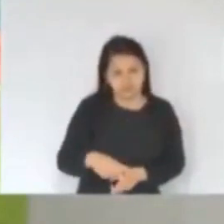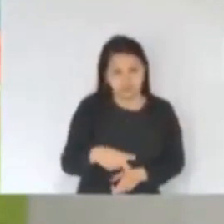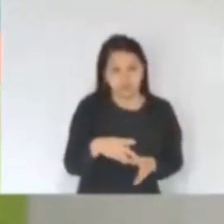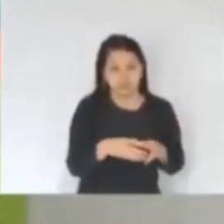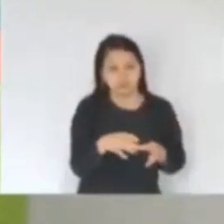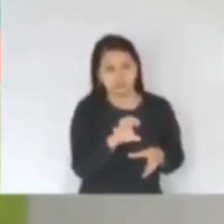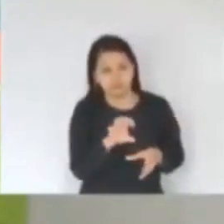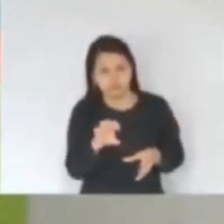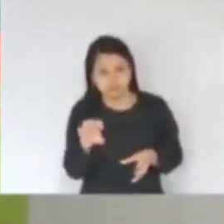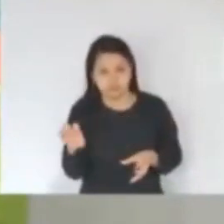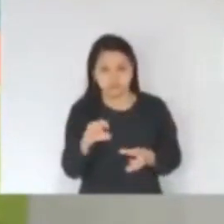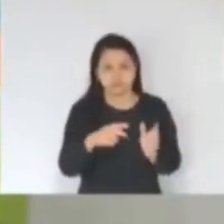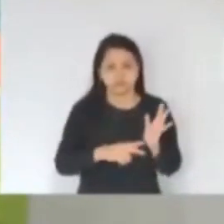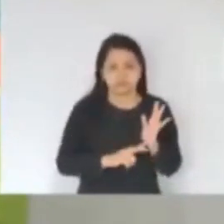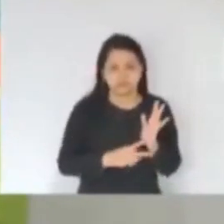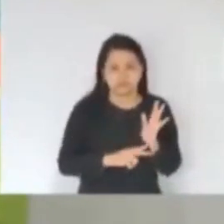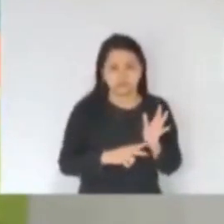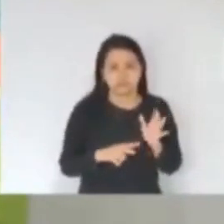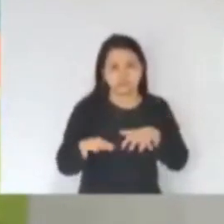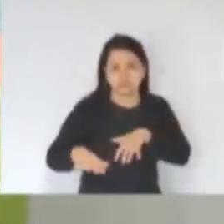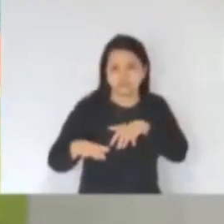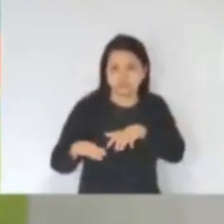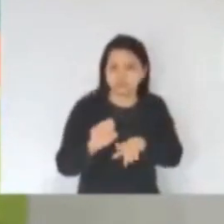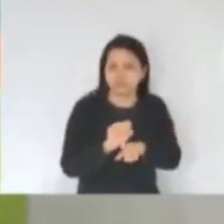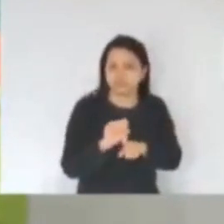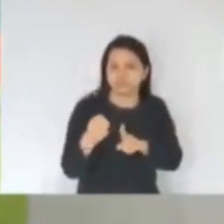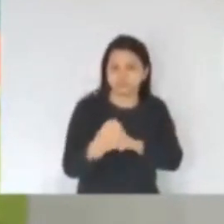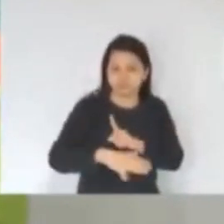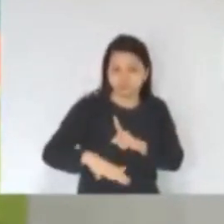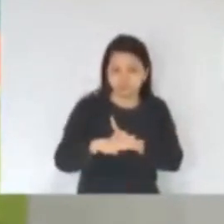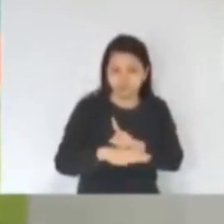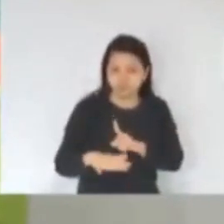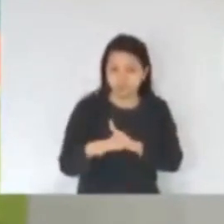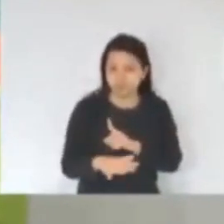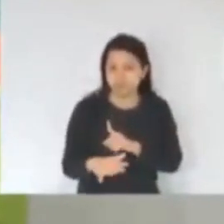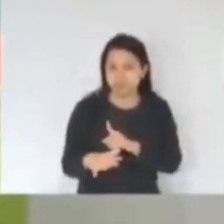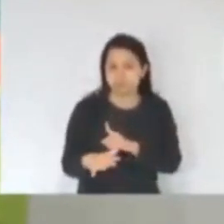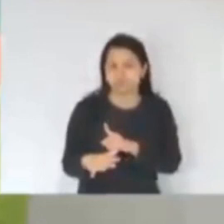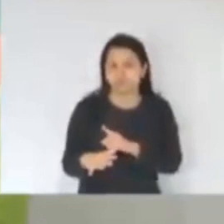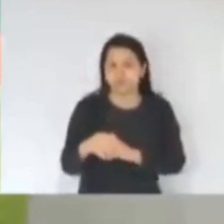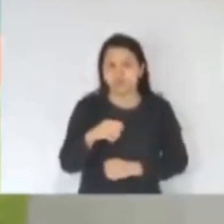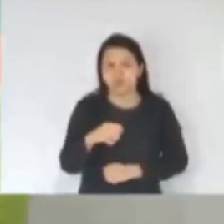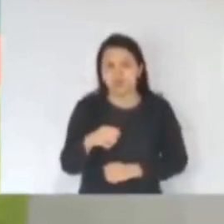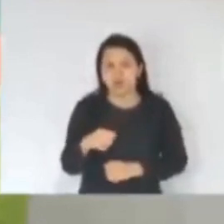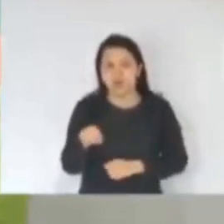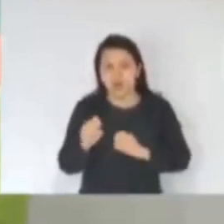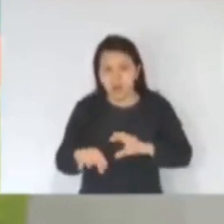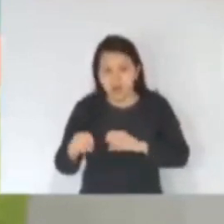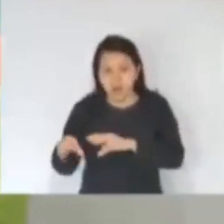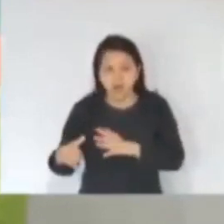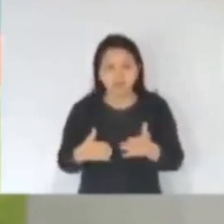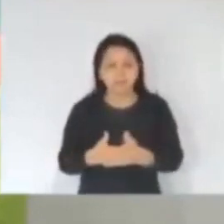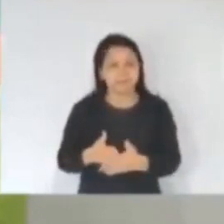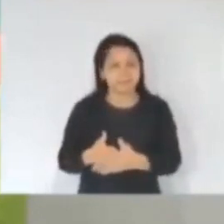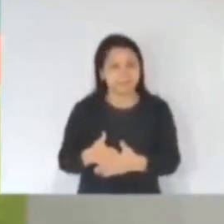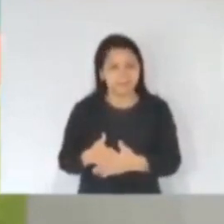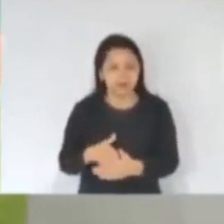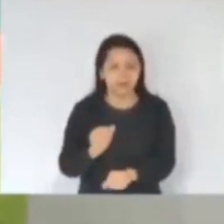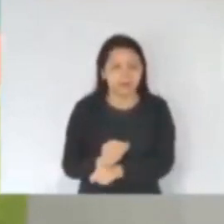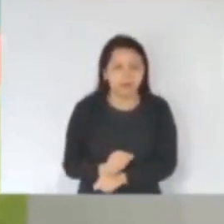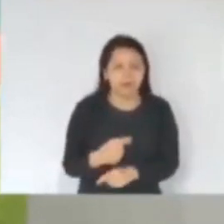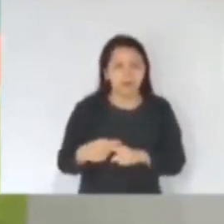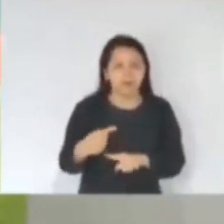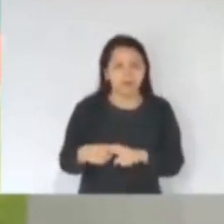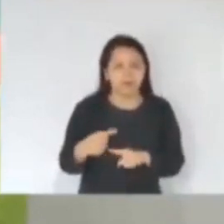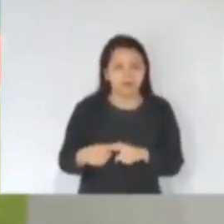por movimentos sociais, impedem o andamento normal das aulas, o curso normal das aulas, porque não conseguem aceitar o rodízio de